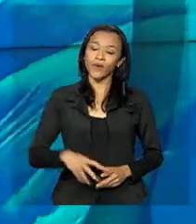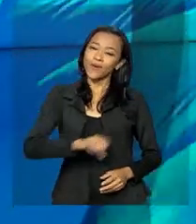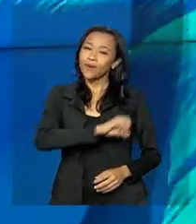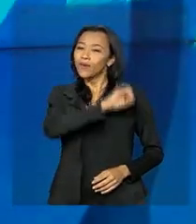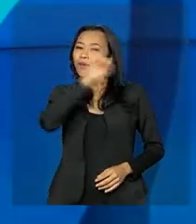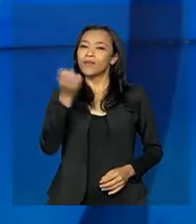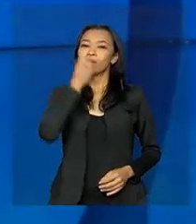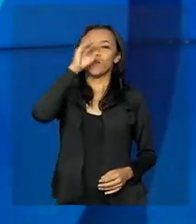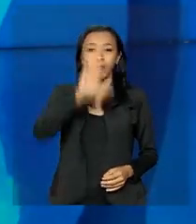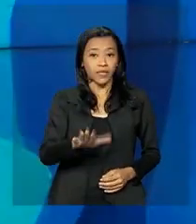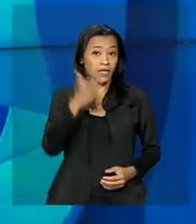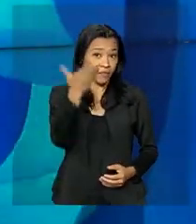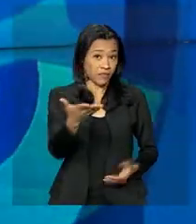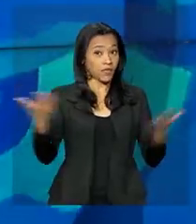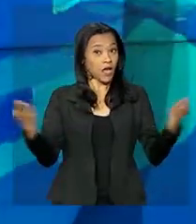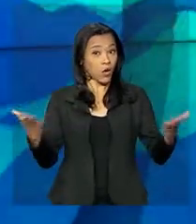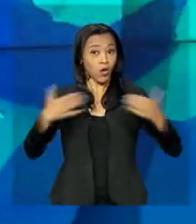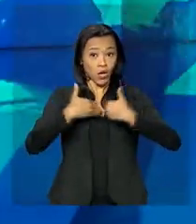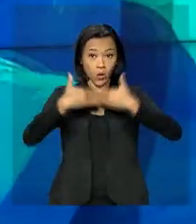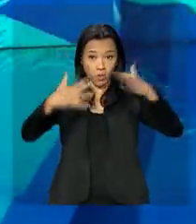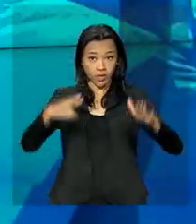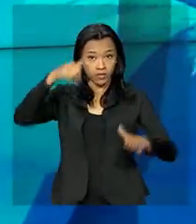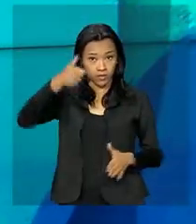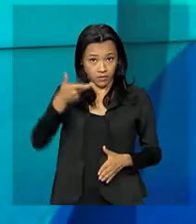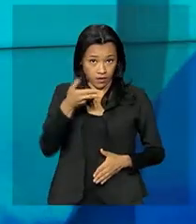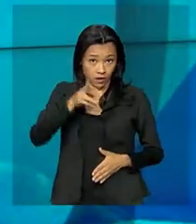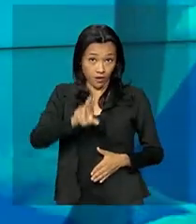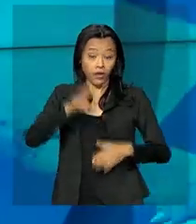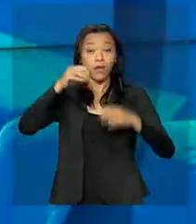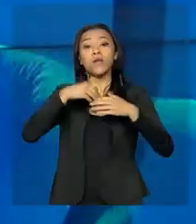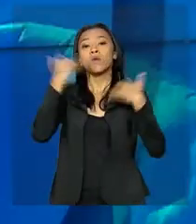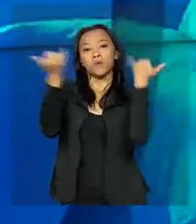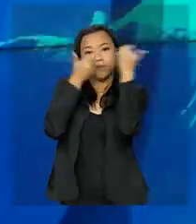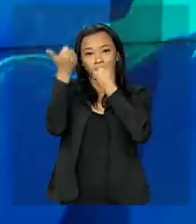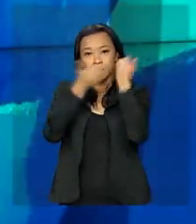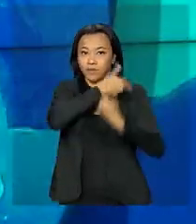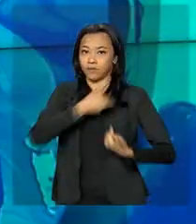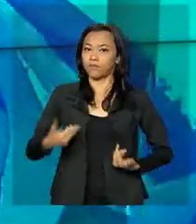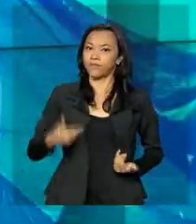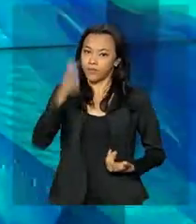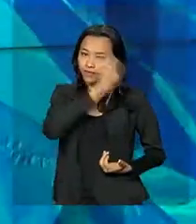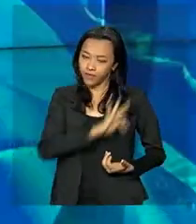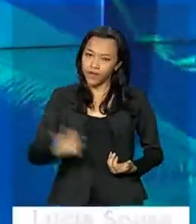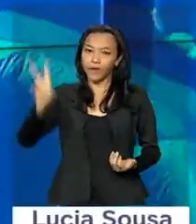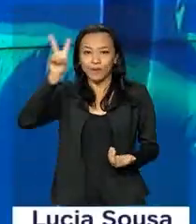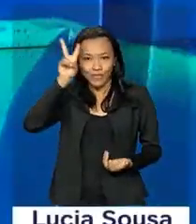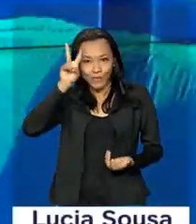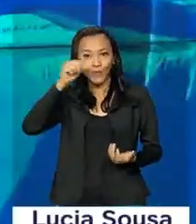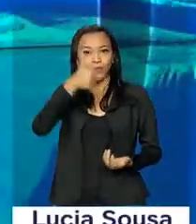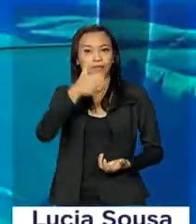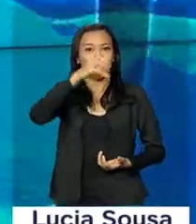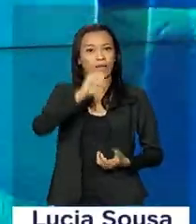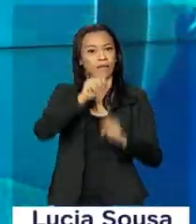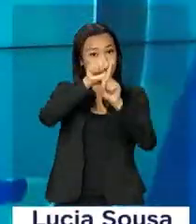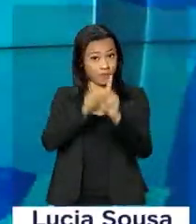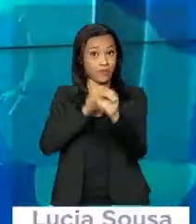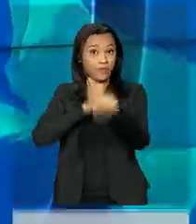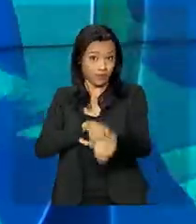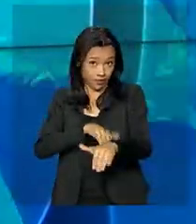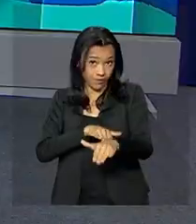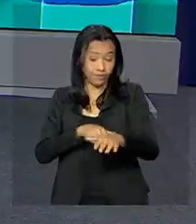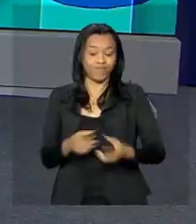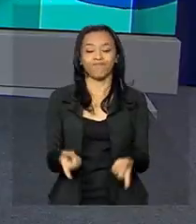Olá, boa tarde para você. Começa agora o Repórter NBR com as notícias do governo federal desta segunda-feira, 10 de